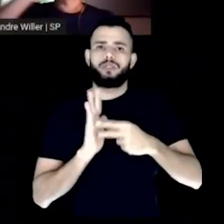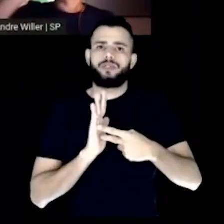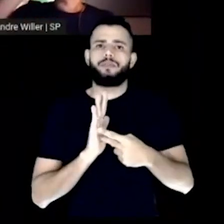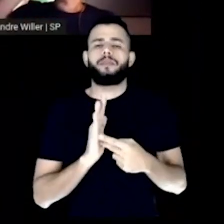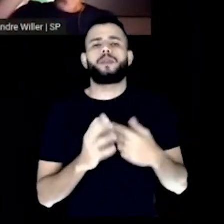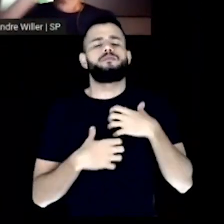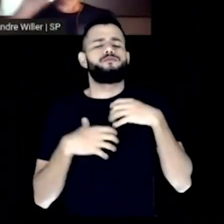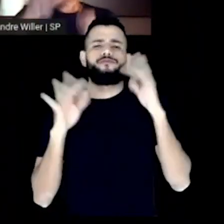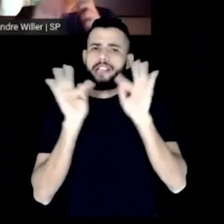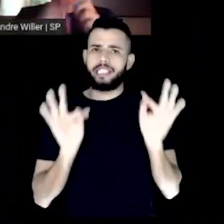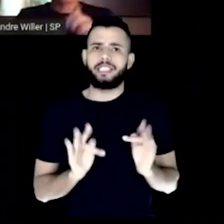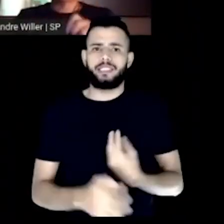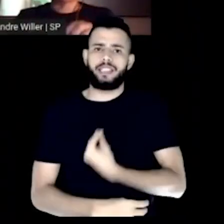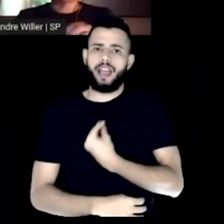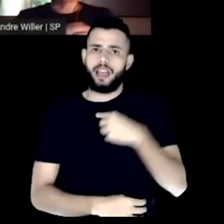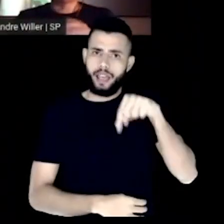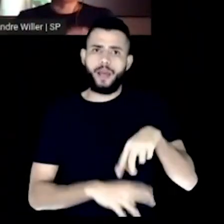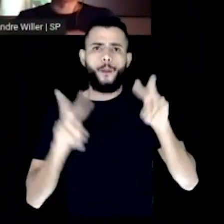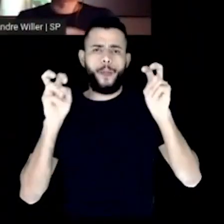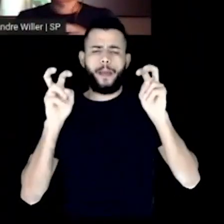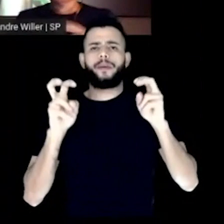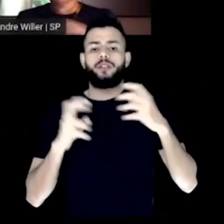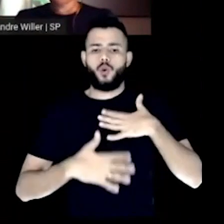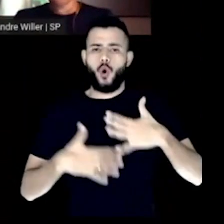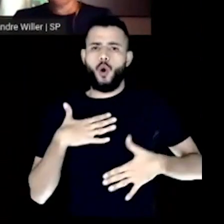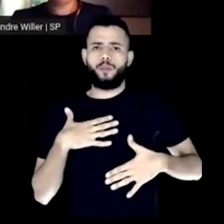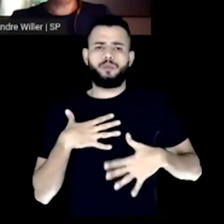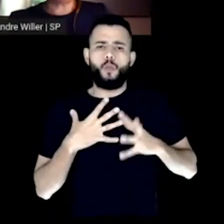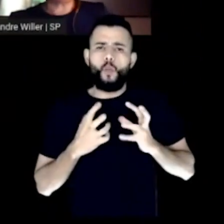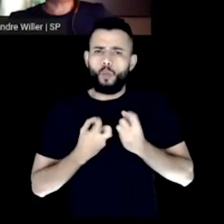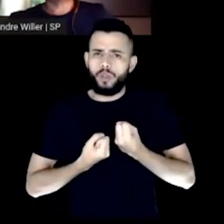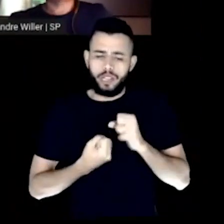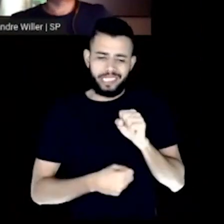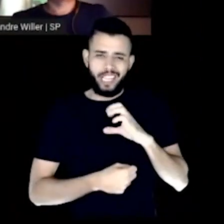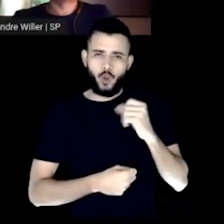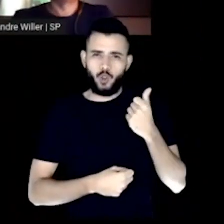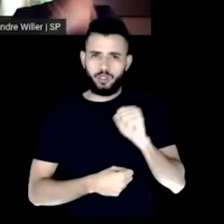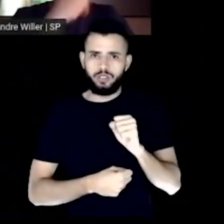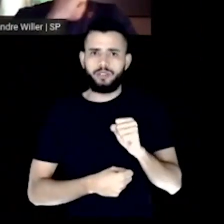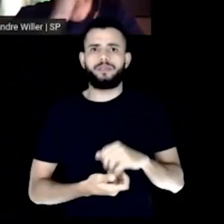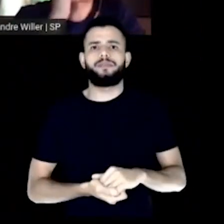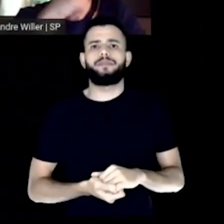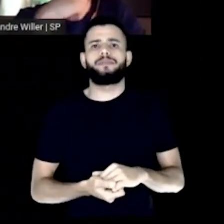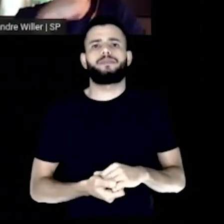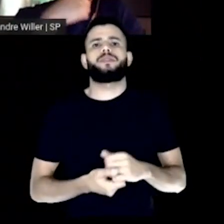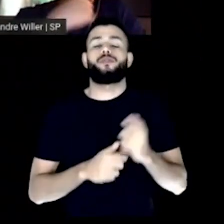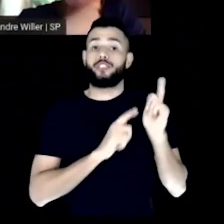Enfim, fico contente de estar aqui. É um tema que me interessa bastante. O Corpo Seco é um apocalipse zumbi nacionalizado.